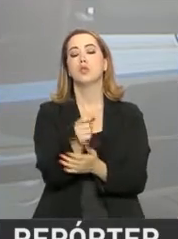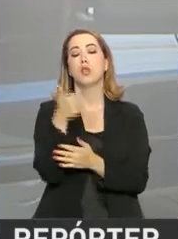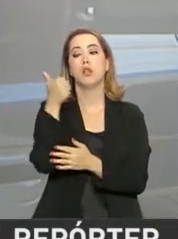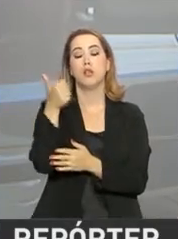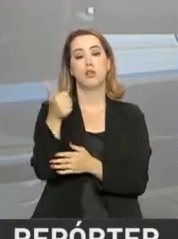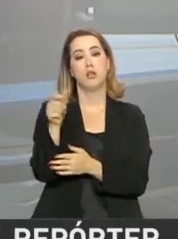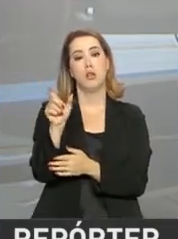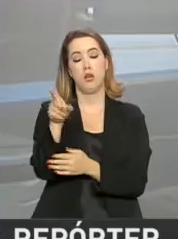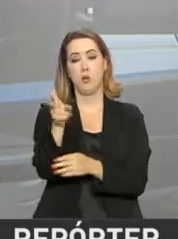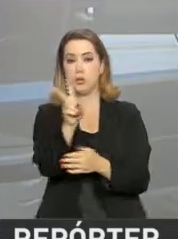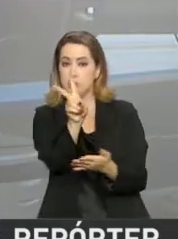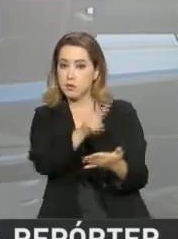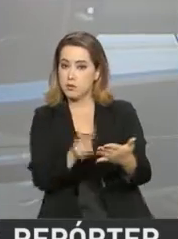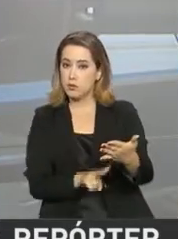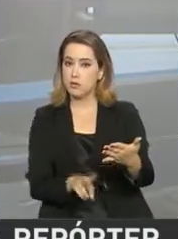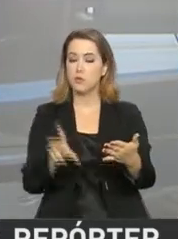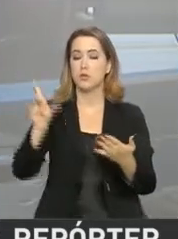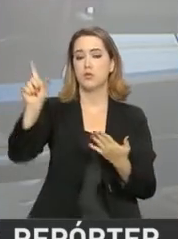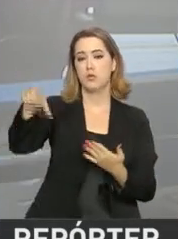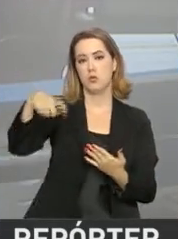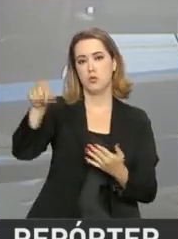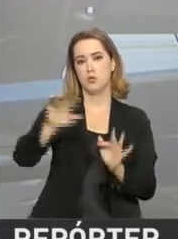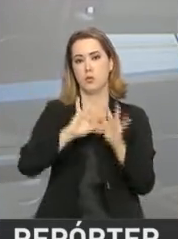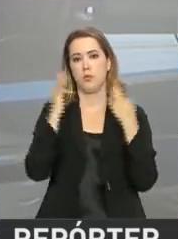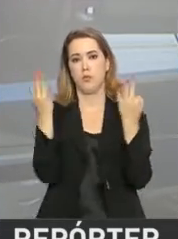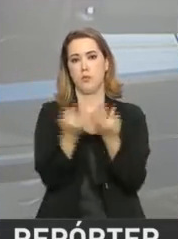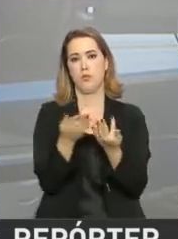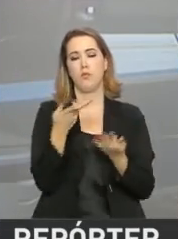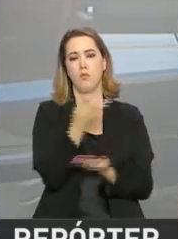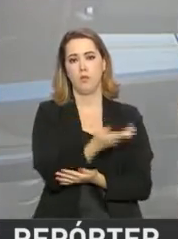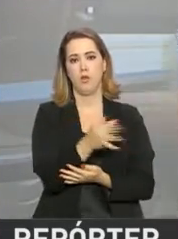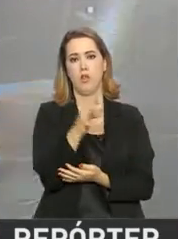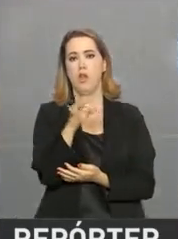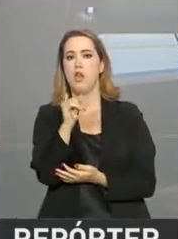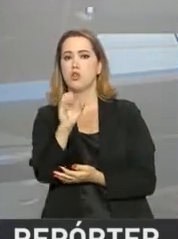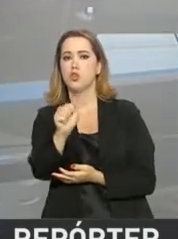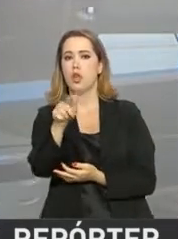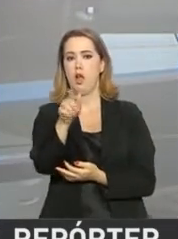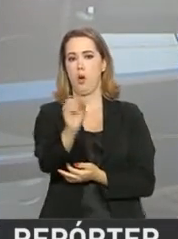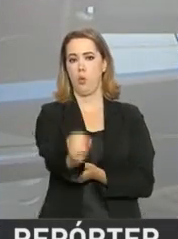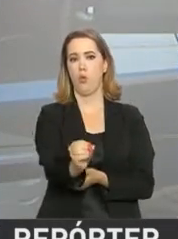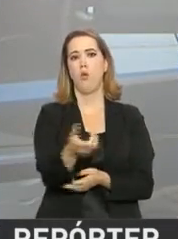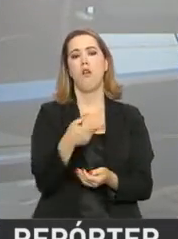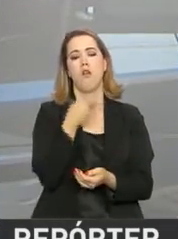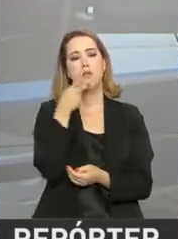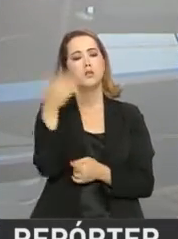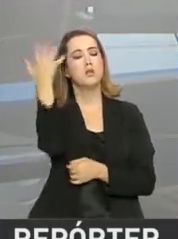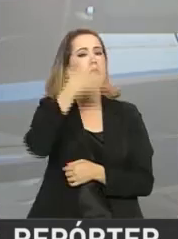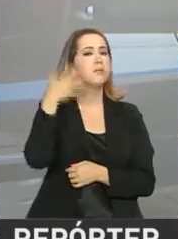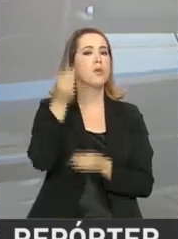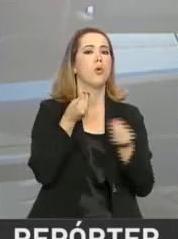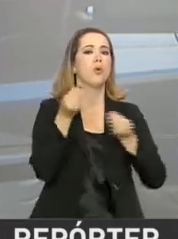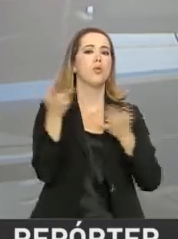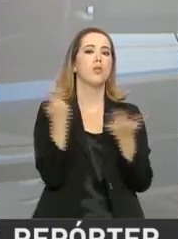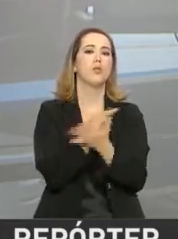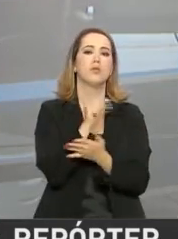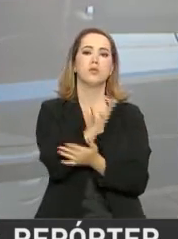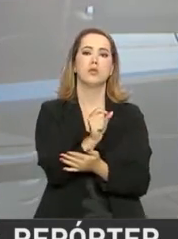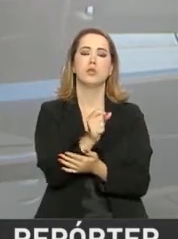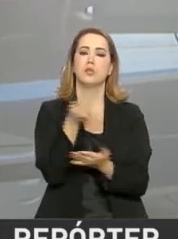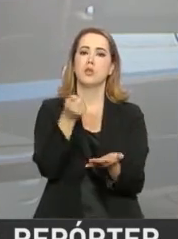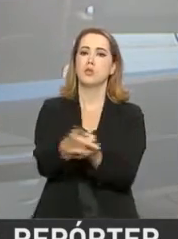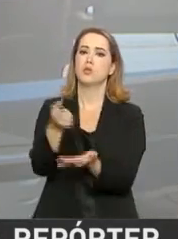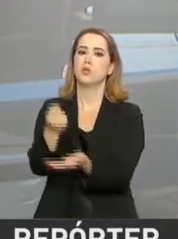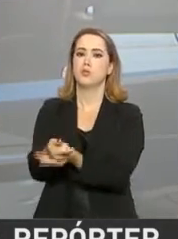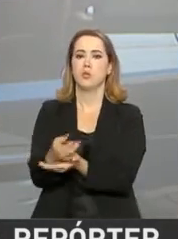secretário nacional d renda de cidadania tiago falcão explicou como está sendo feita essa revisão nos pagamentos